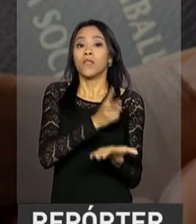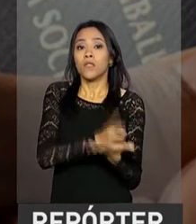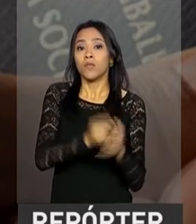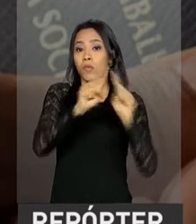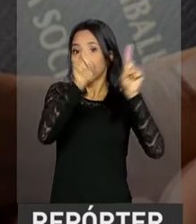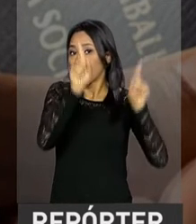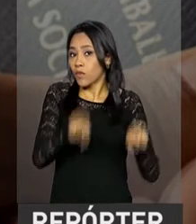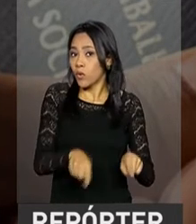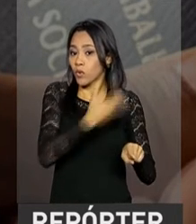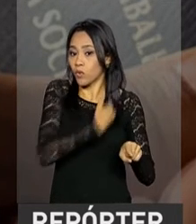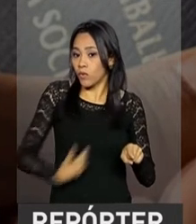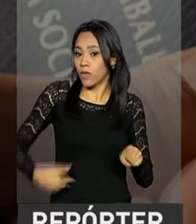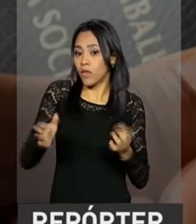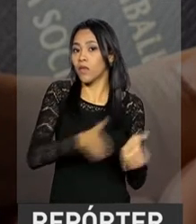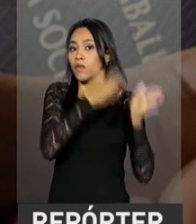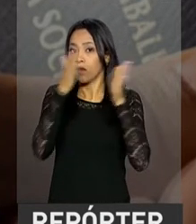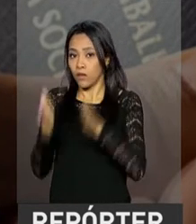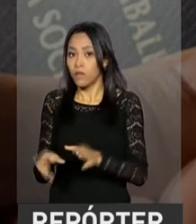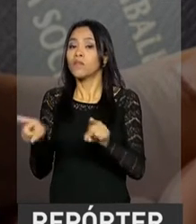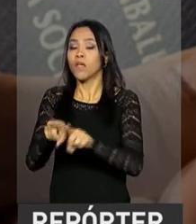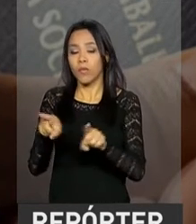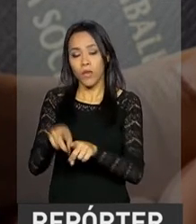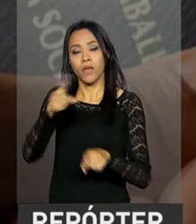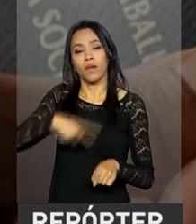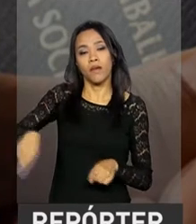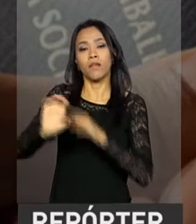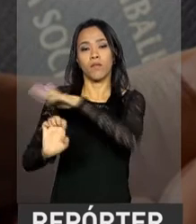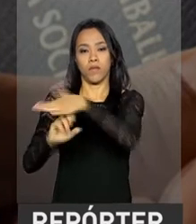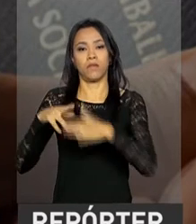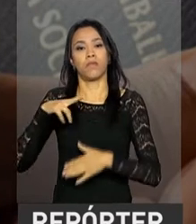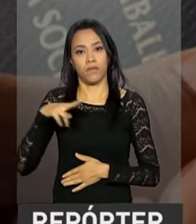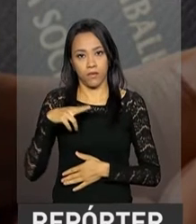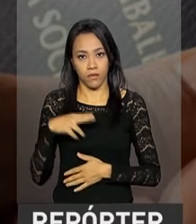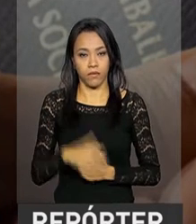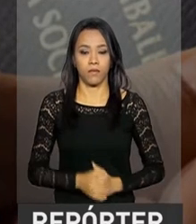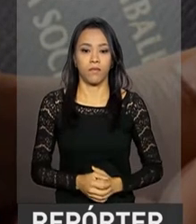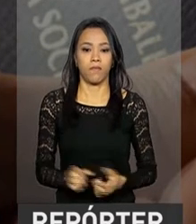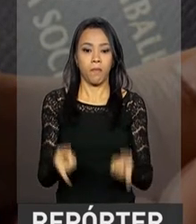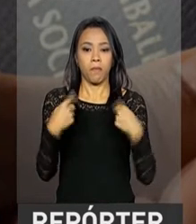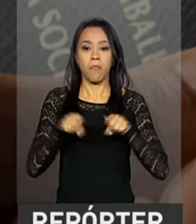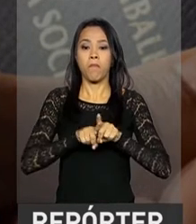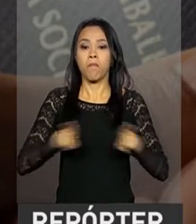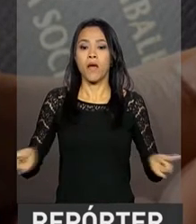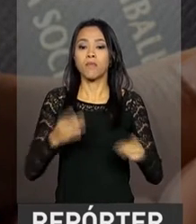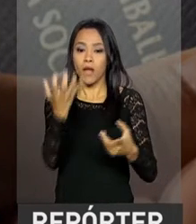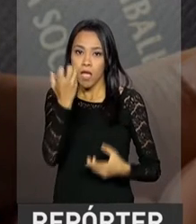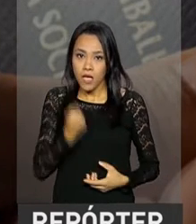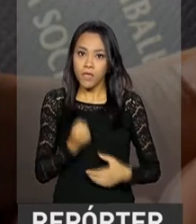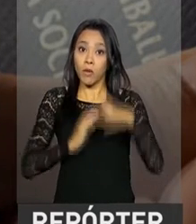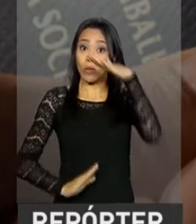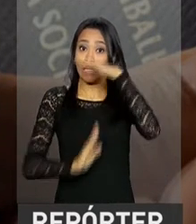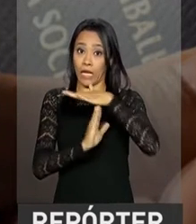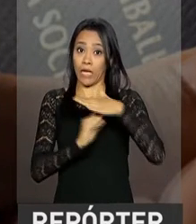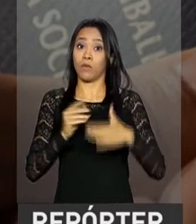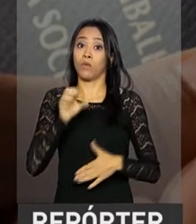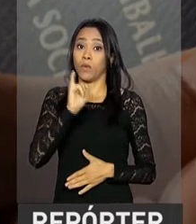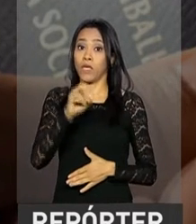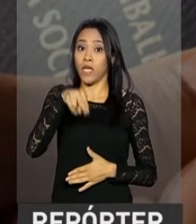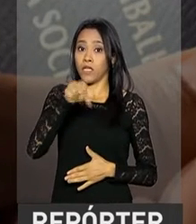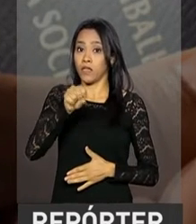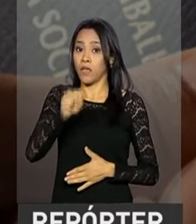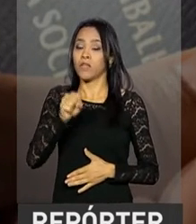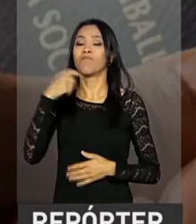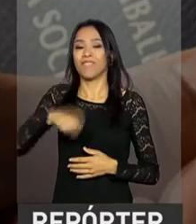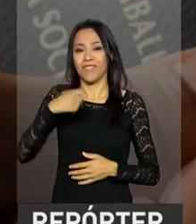servidores públicos públicos quanto trabalhadores da iniciativa privada mas para receber o teto do inss são